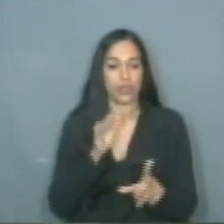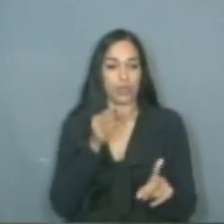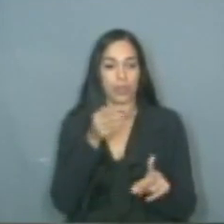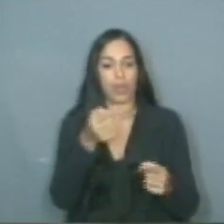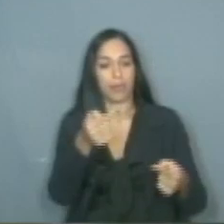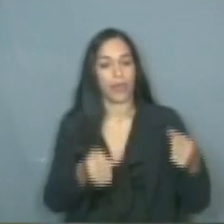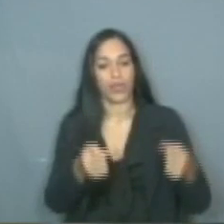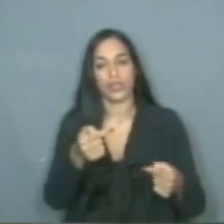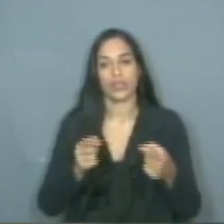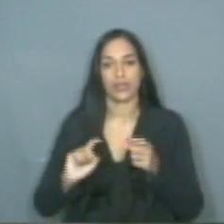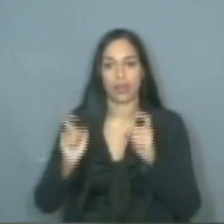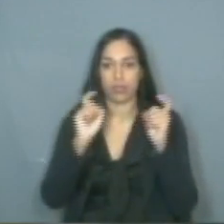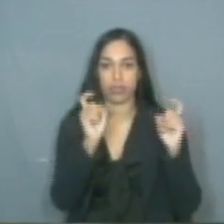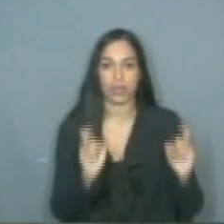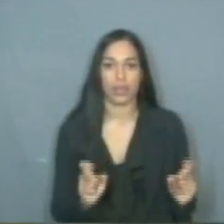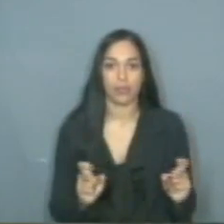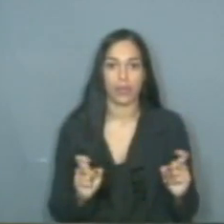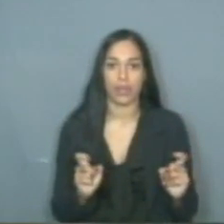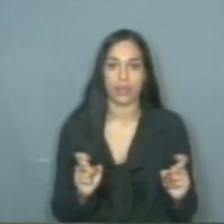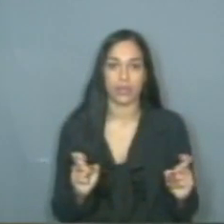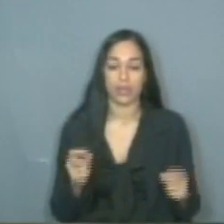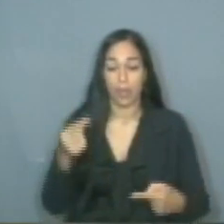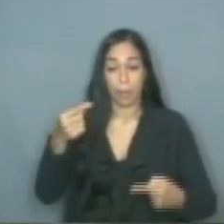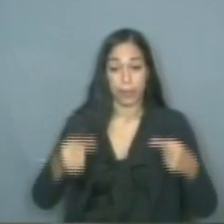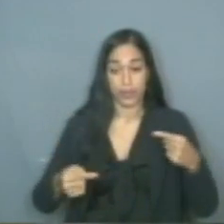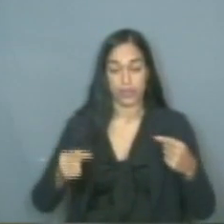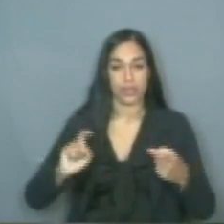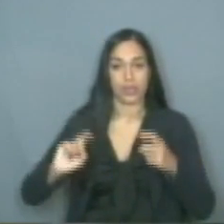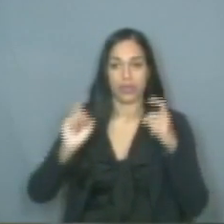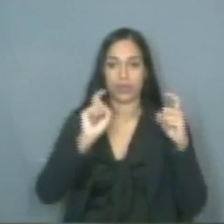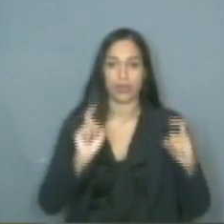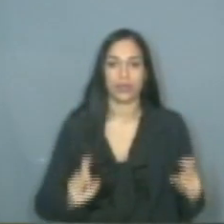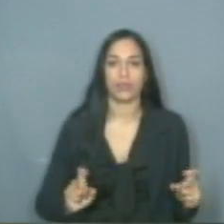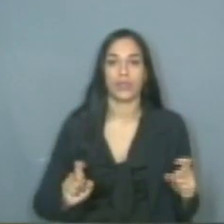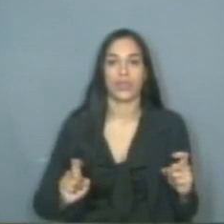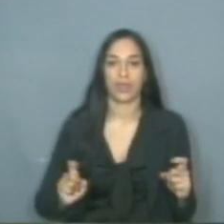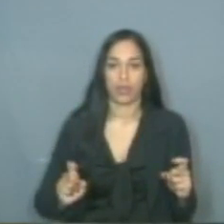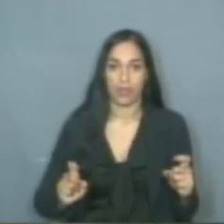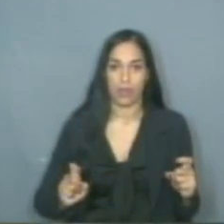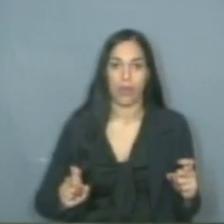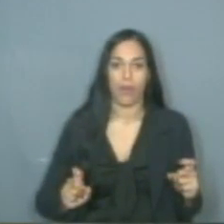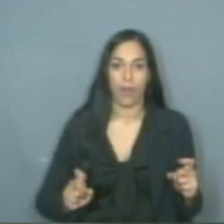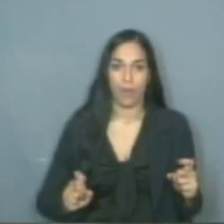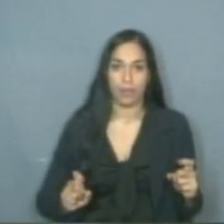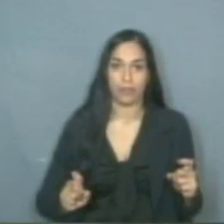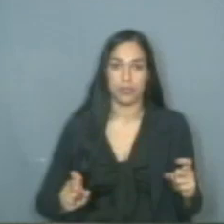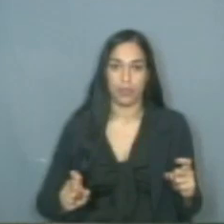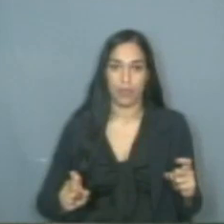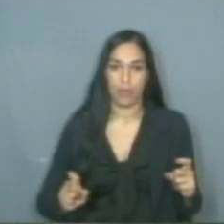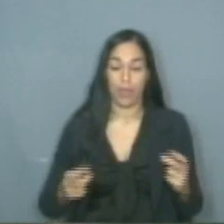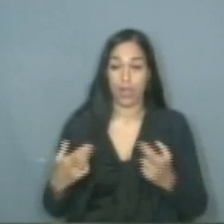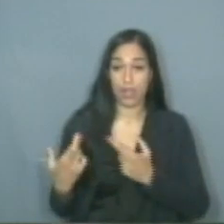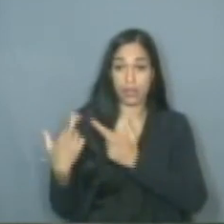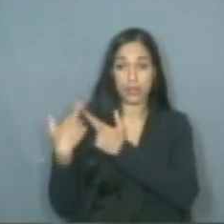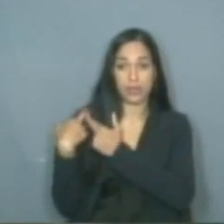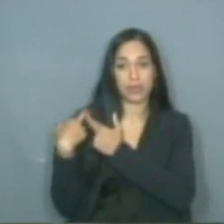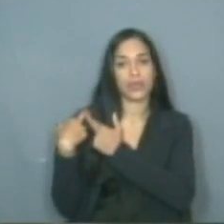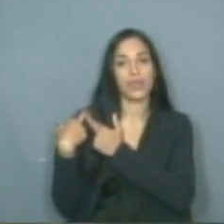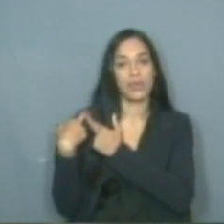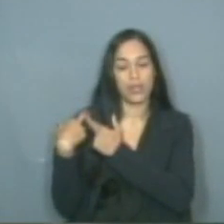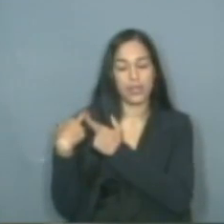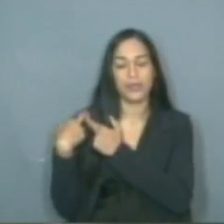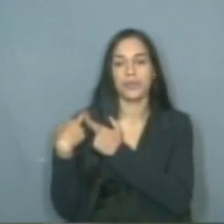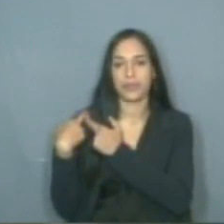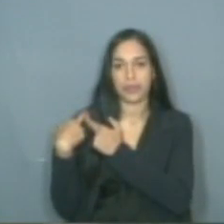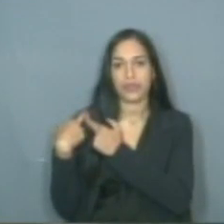politizar o debate. Politizar o debate. Para fazer com que a responsabilidade